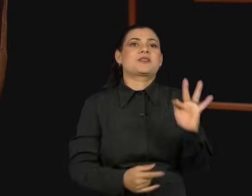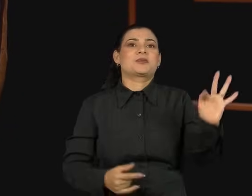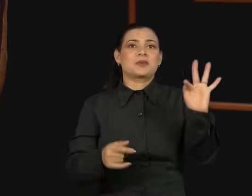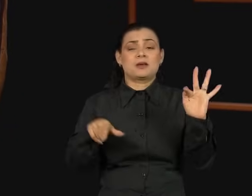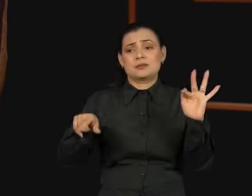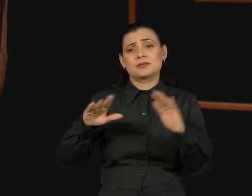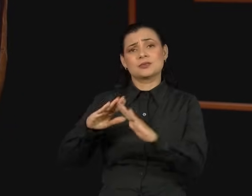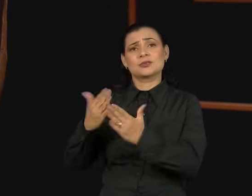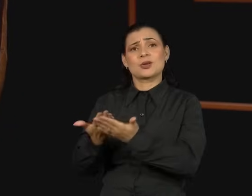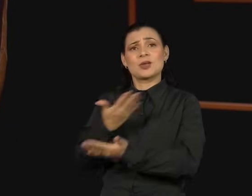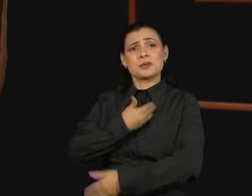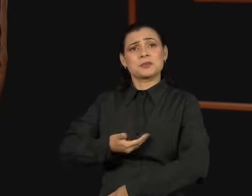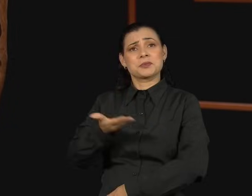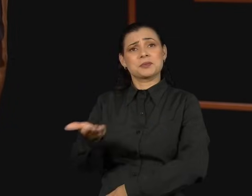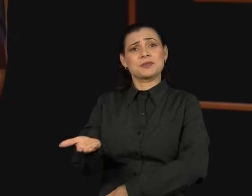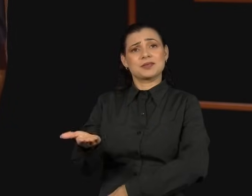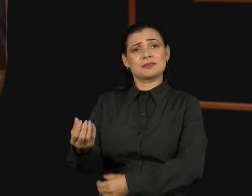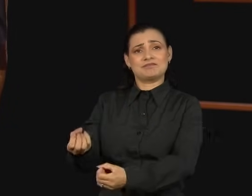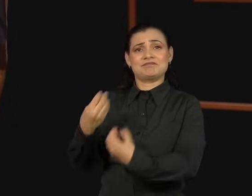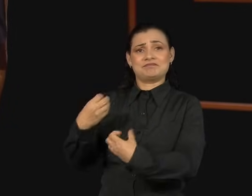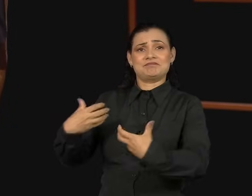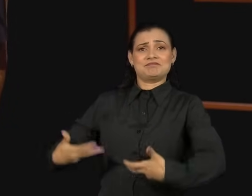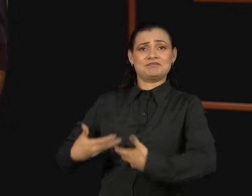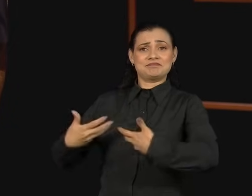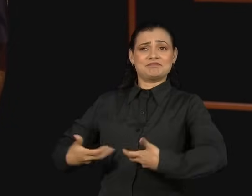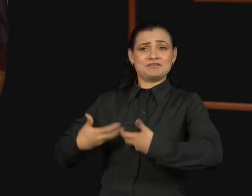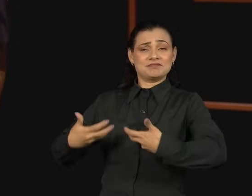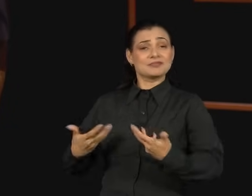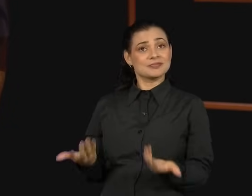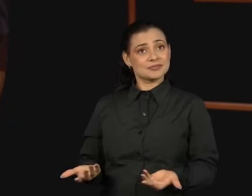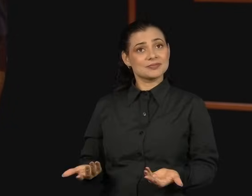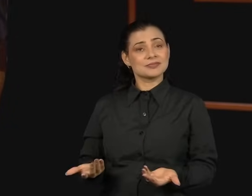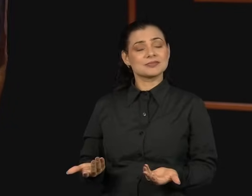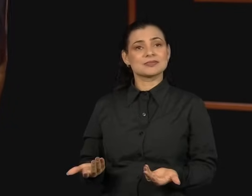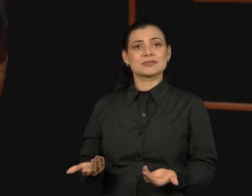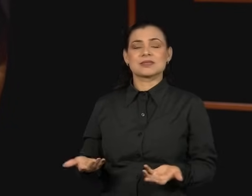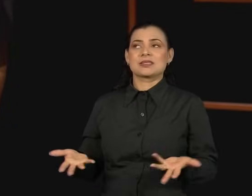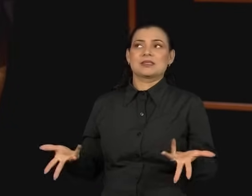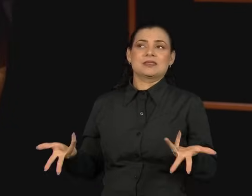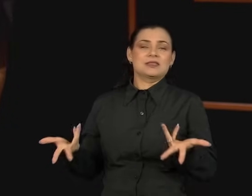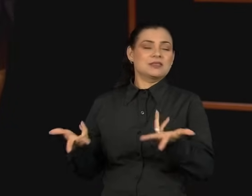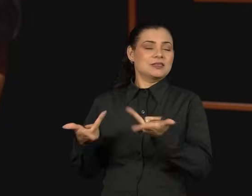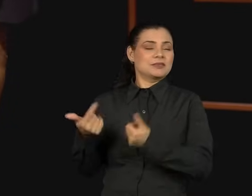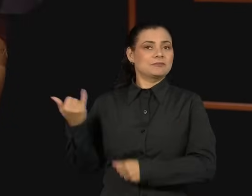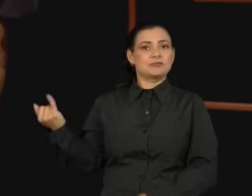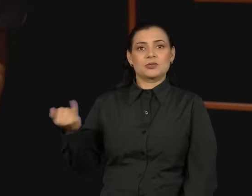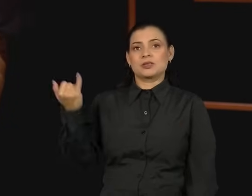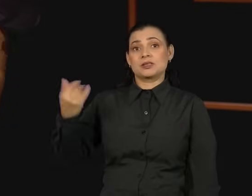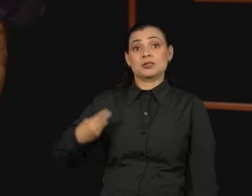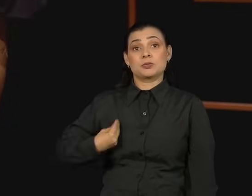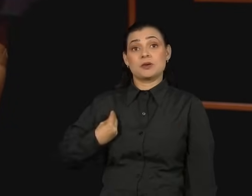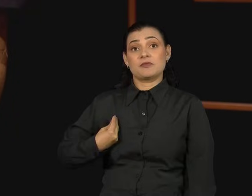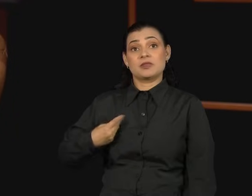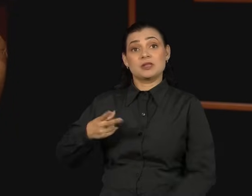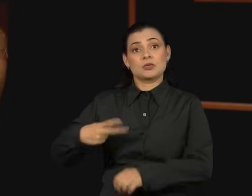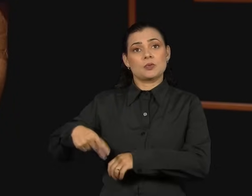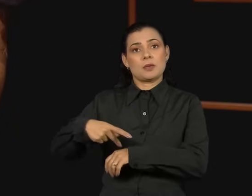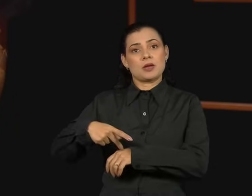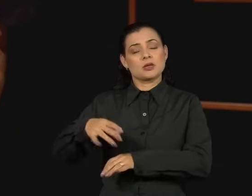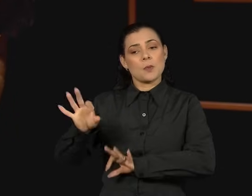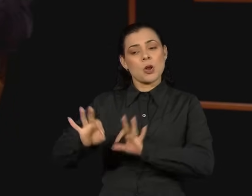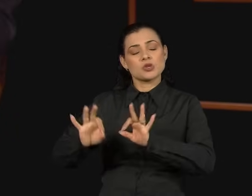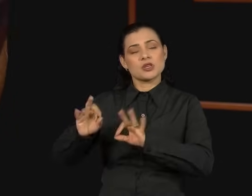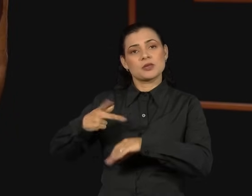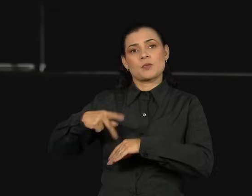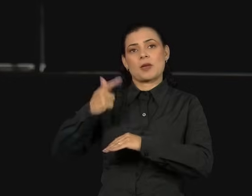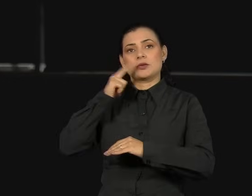instituição que é uma coisa muito fundamental para a vida de um país, para um